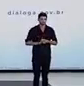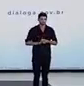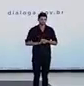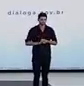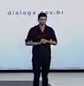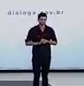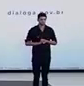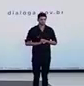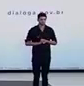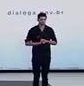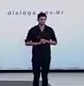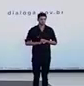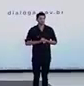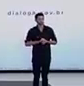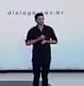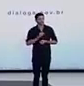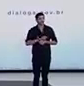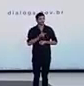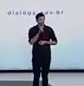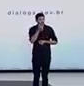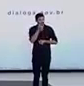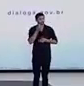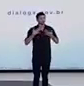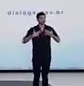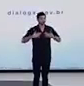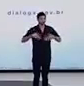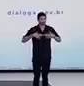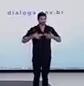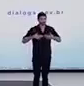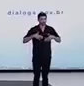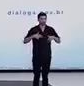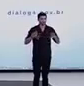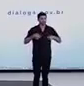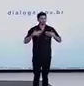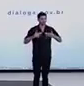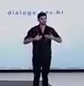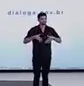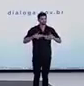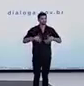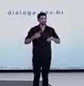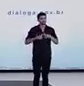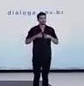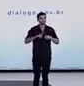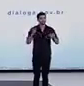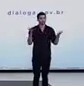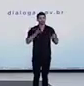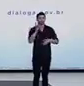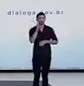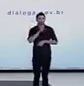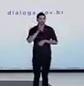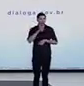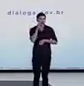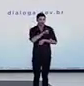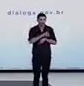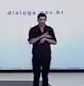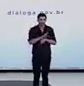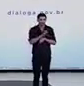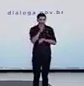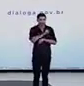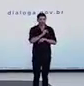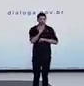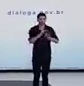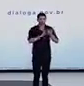É isso aí, gente. Faz ao vivo, ministro, tranquilo. Vamos ter que ficar tranquilos, porque como é tudo muito rápido, né, a organização